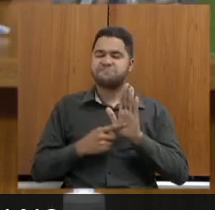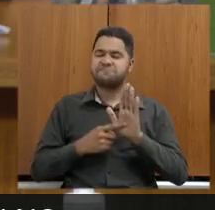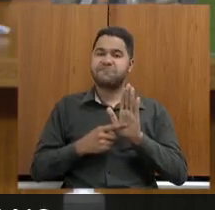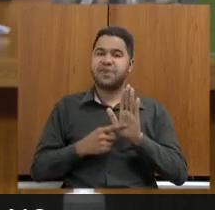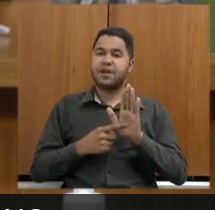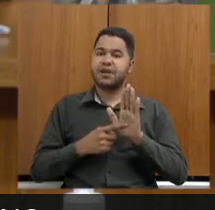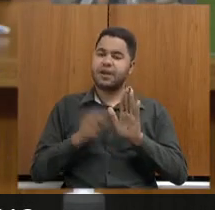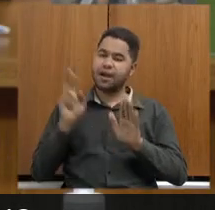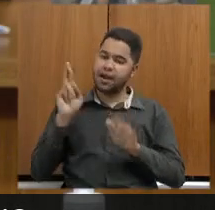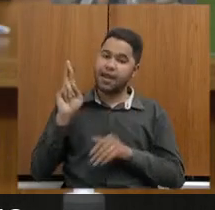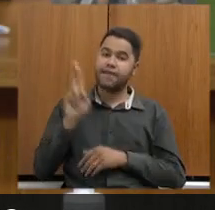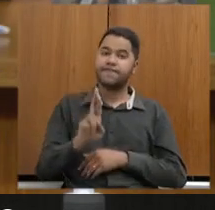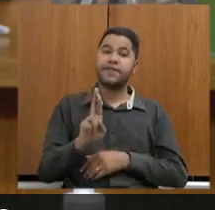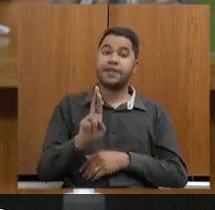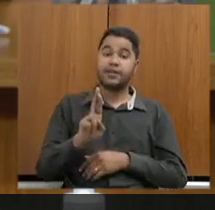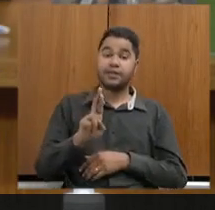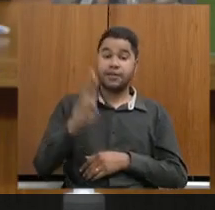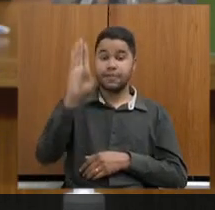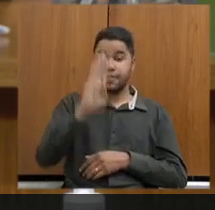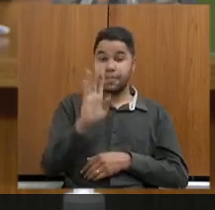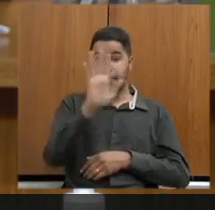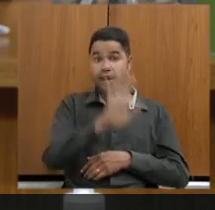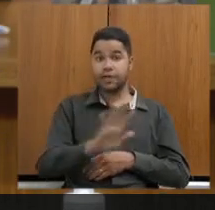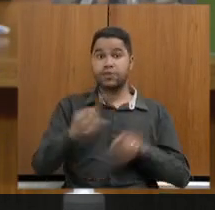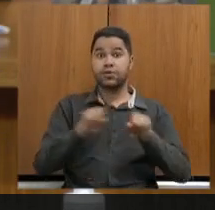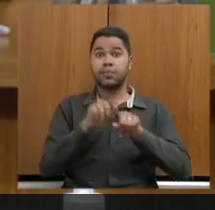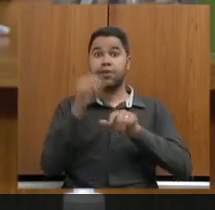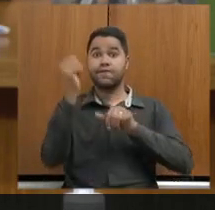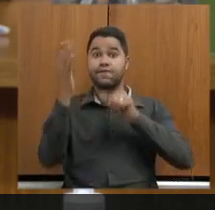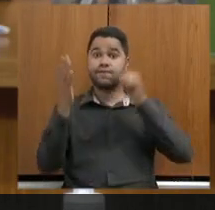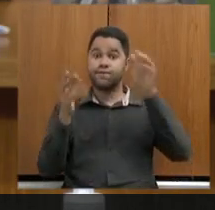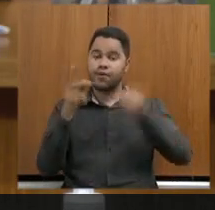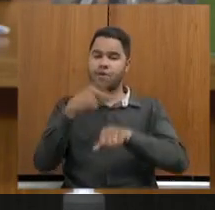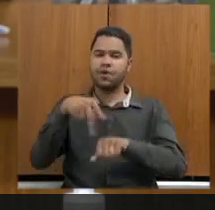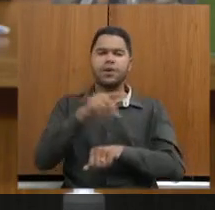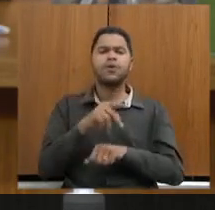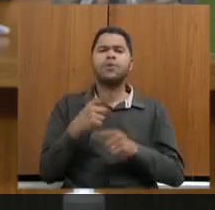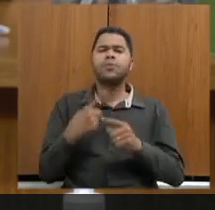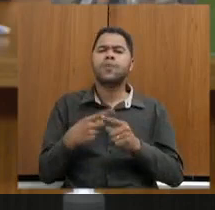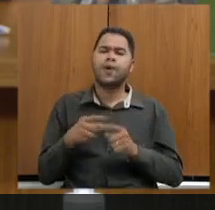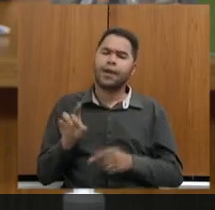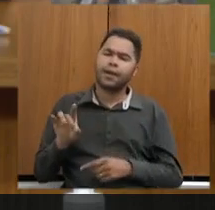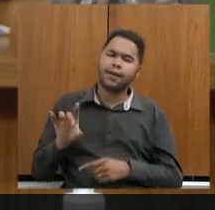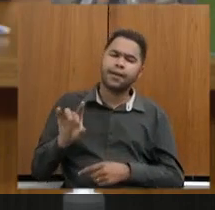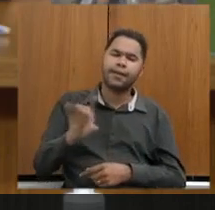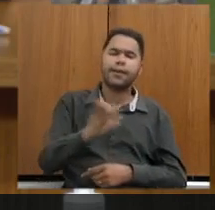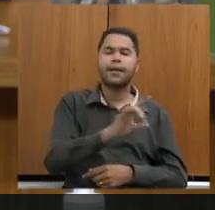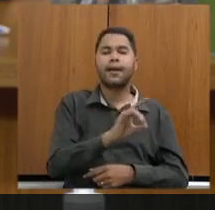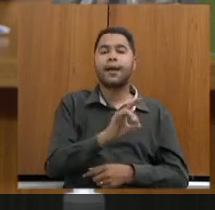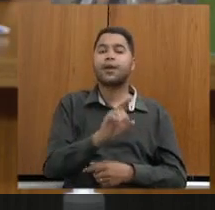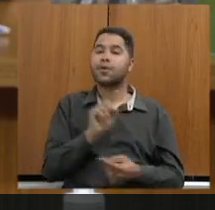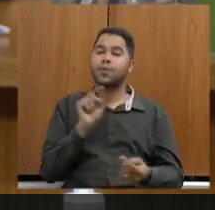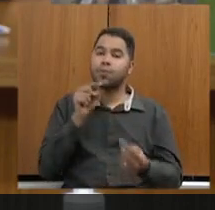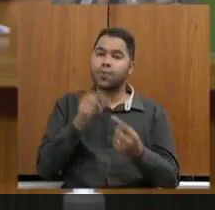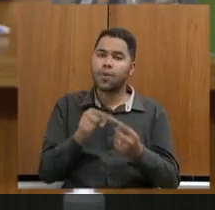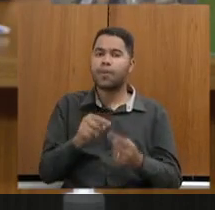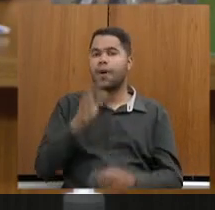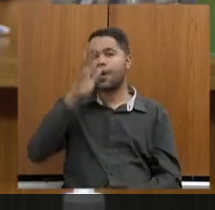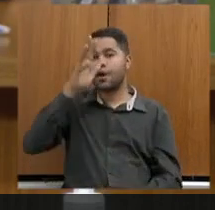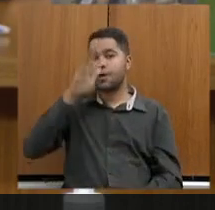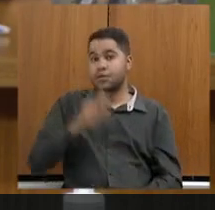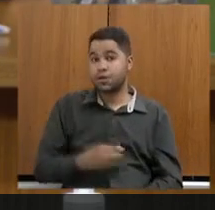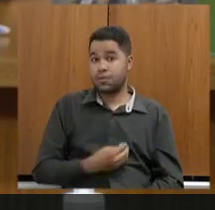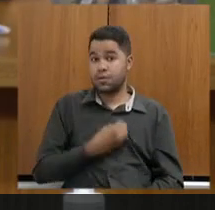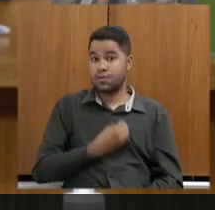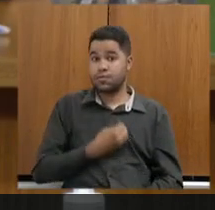e internacional a cada um dos Bombeiros tem um propósito propósito de salvar vida de